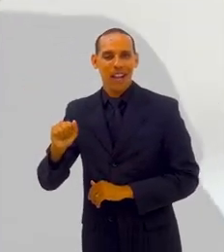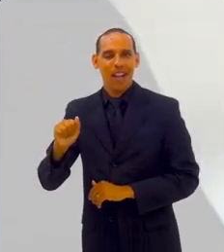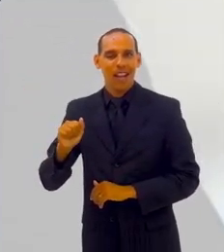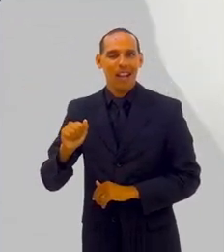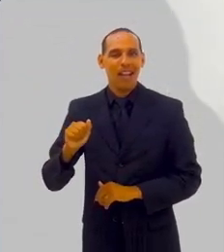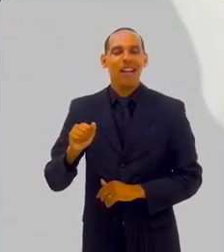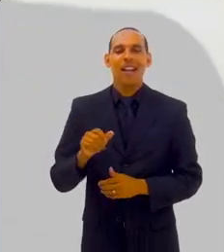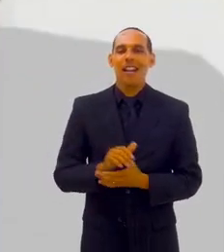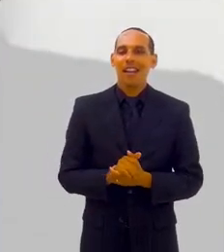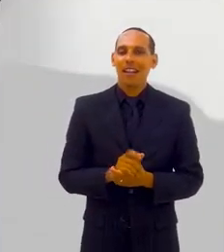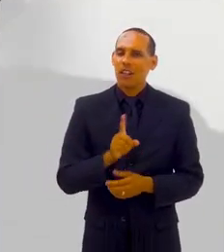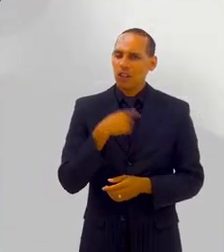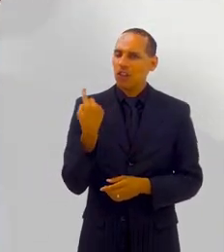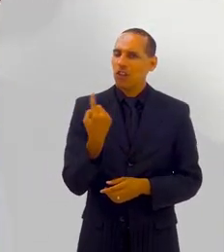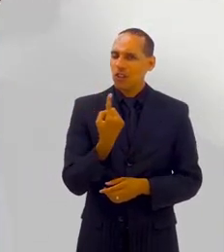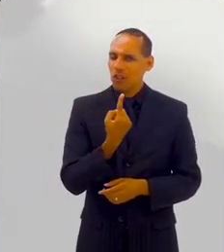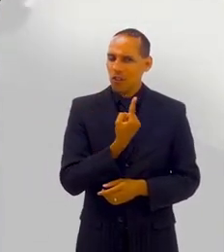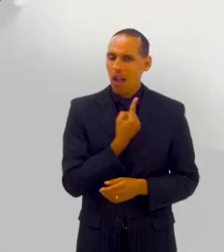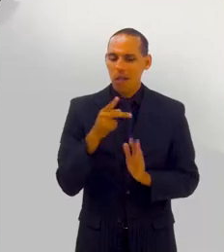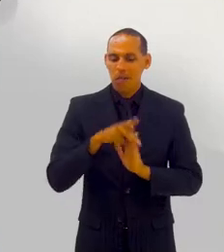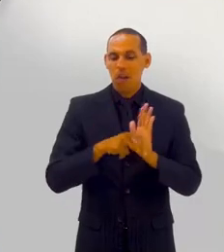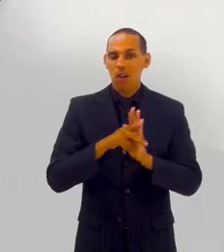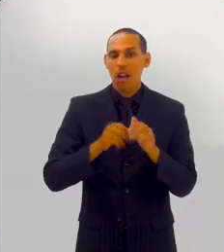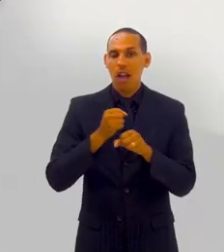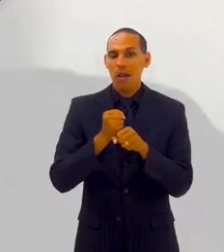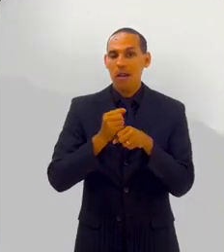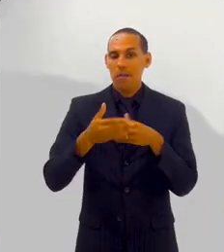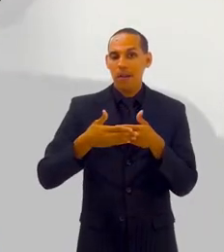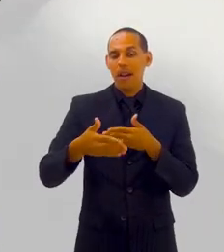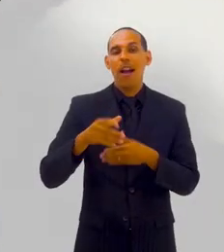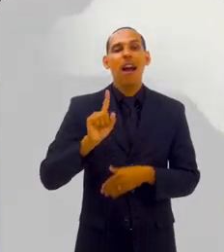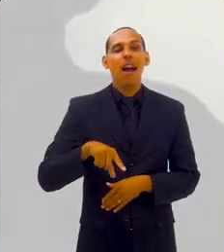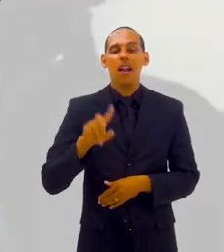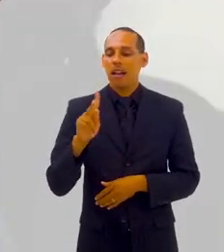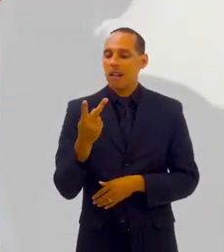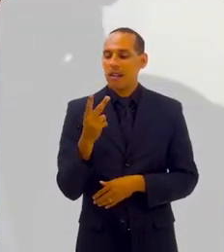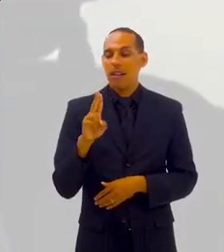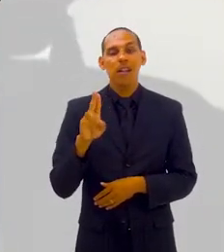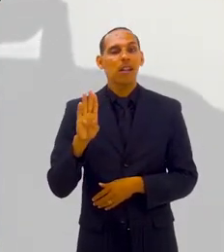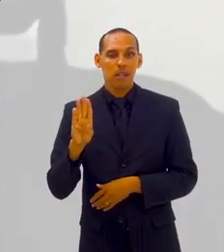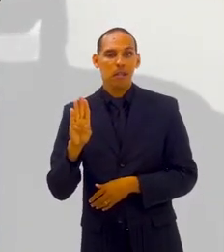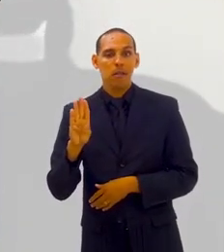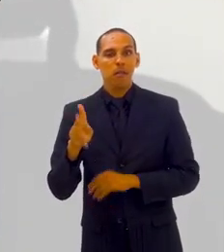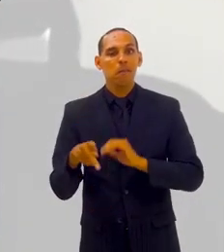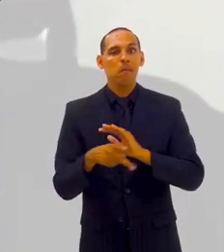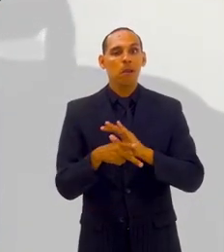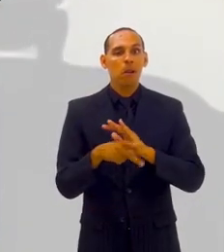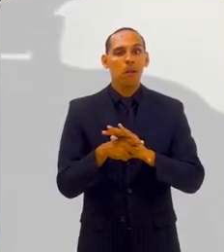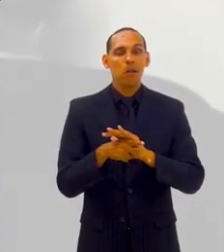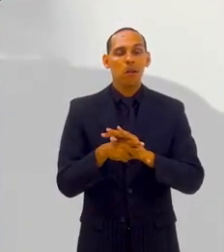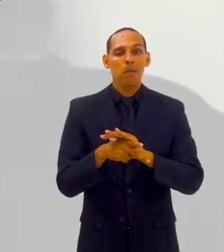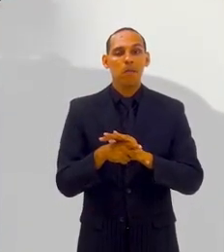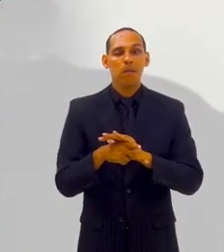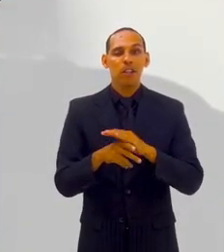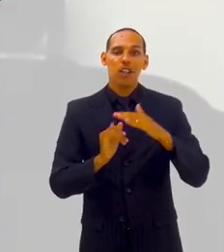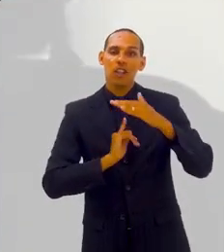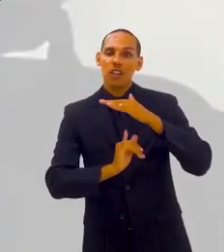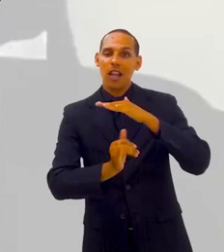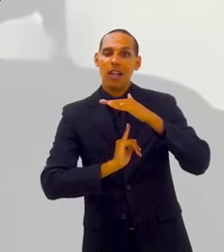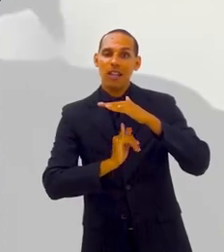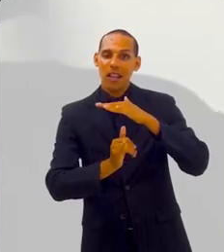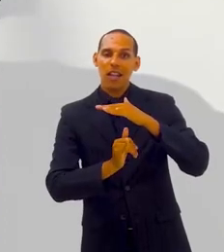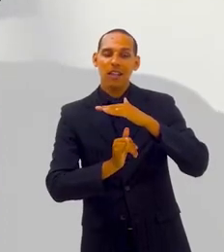cultura que é o projeto que a gente tem para os próximos anos é um Rubi um diagro de